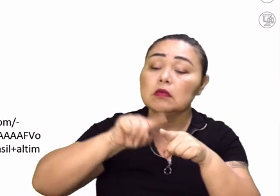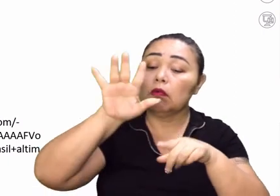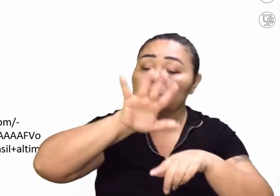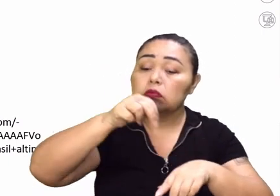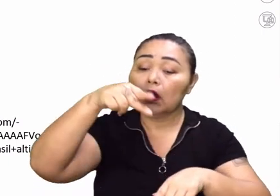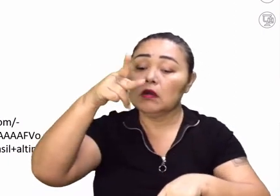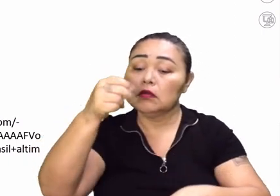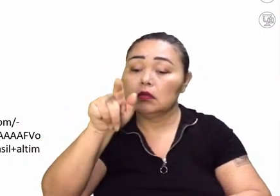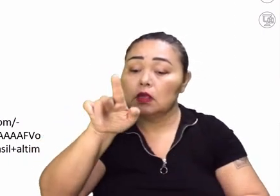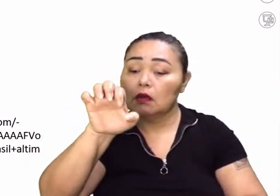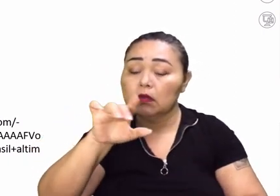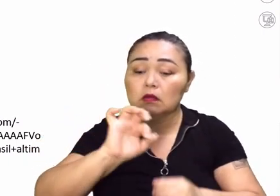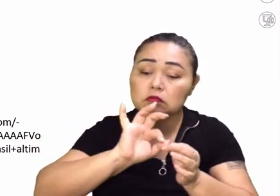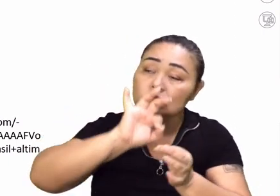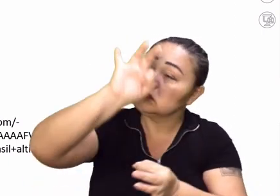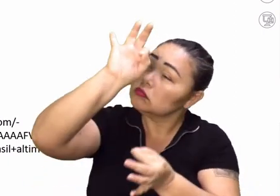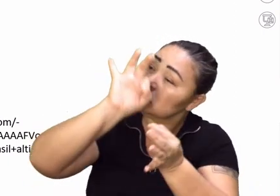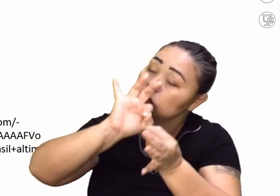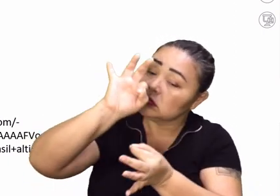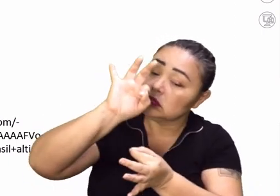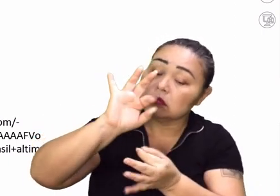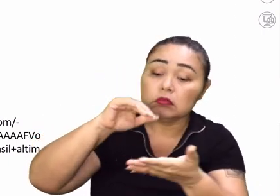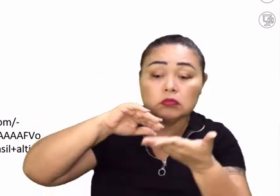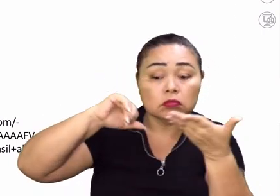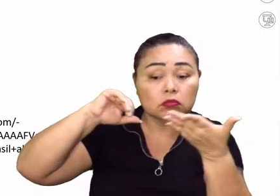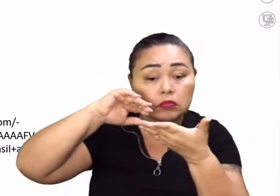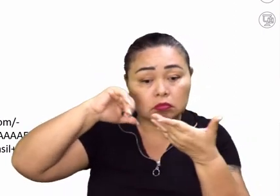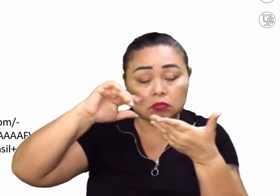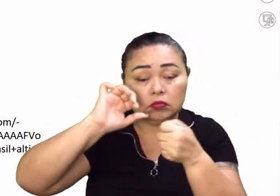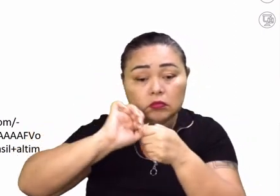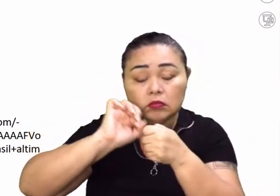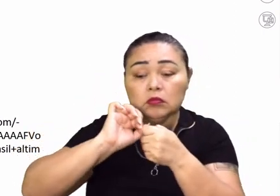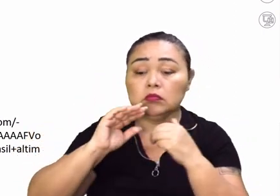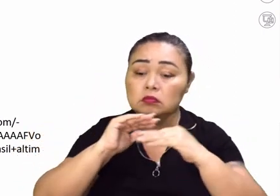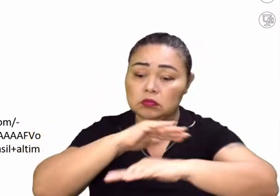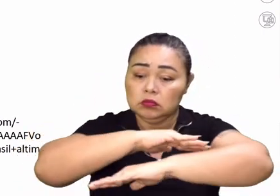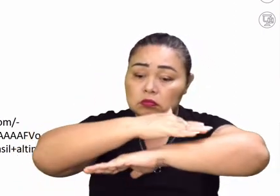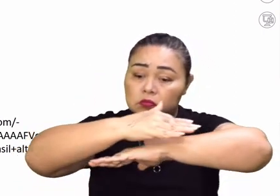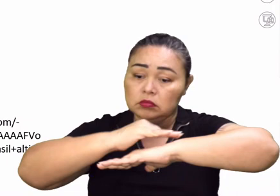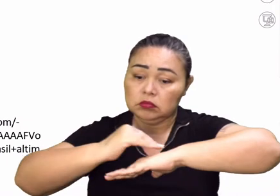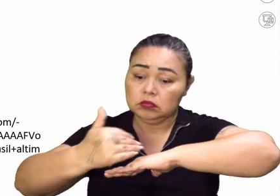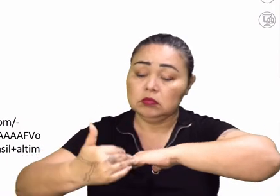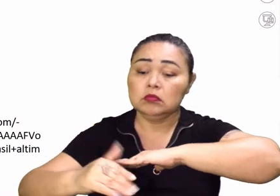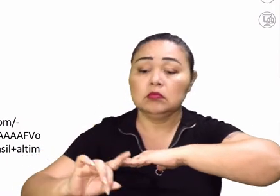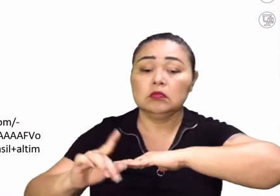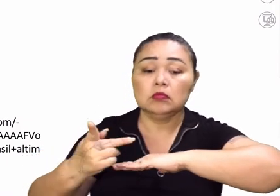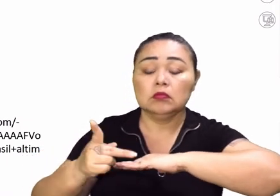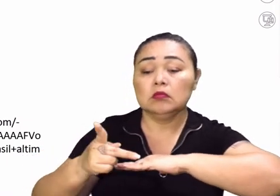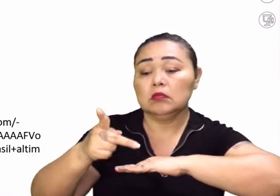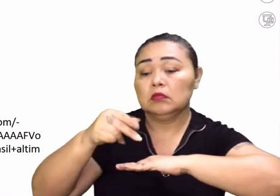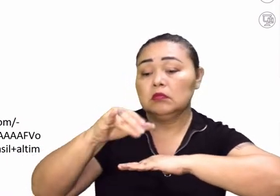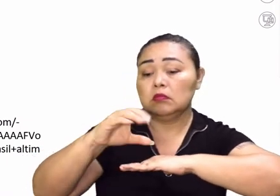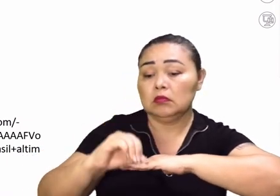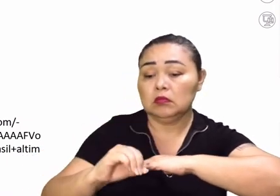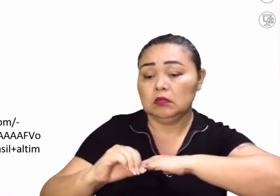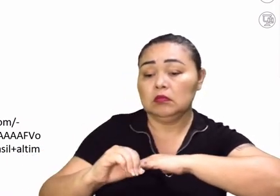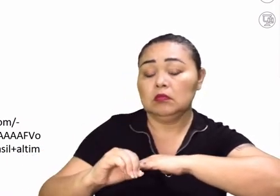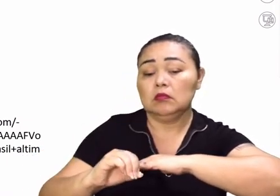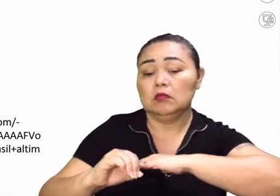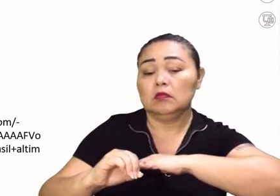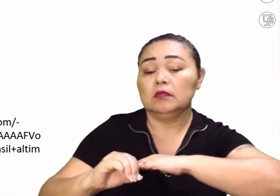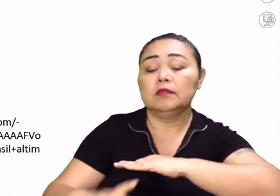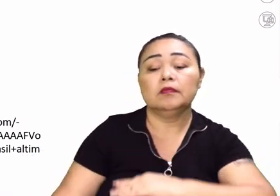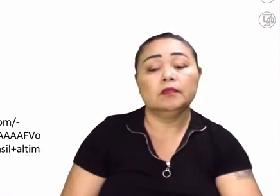áreas mais altas né que são as áreas de exceção né da do padrão de relevo do Brasil pico Pedra da mina né É